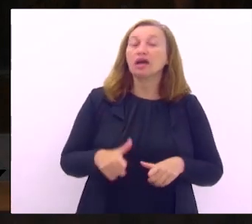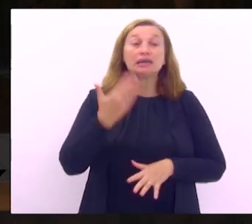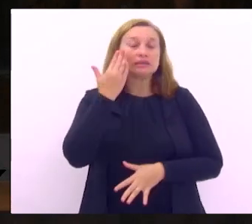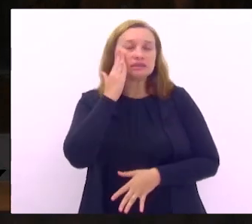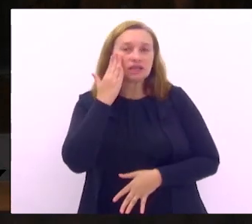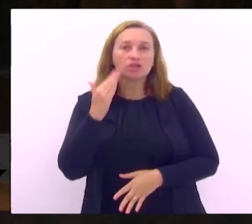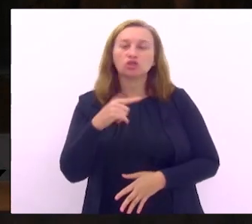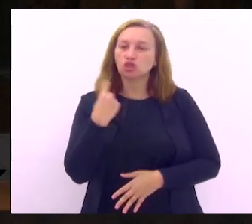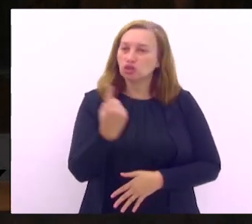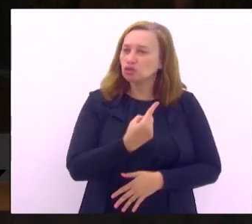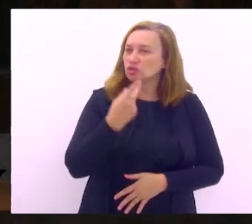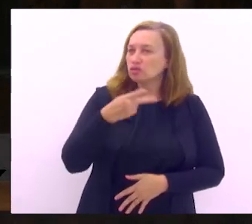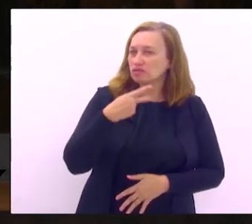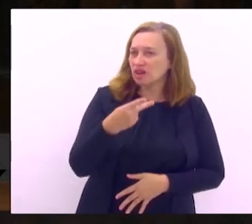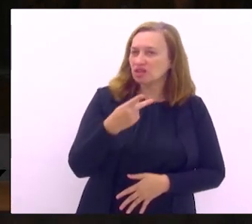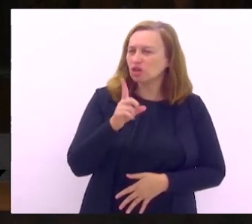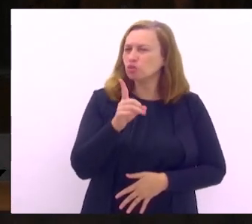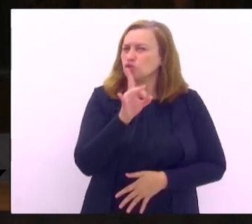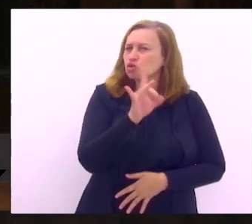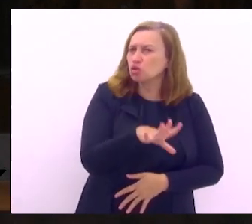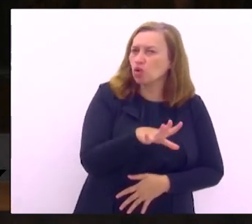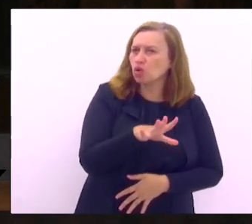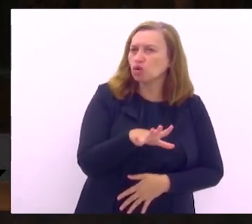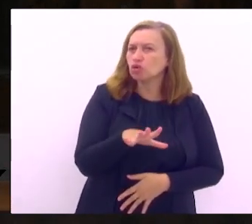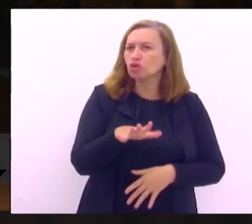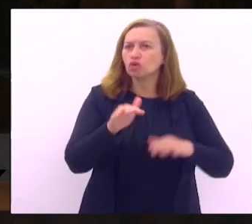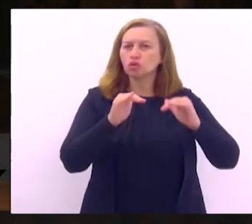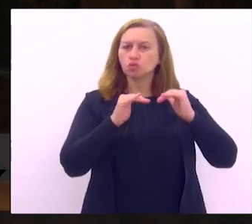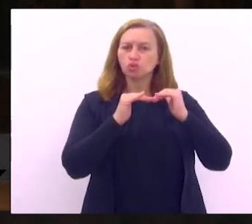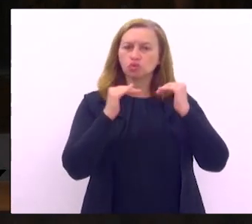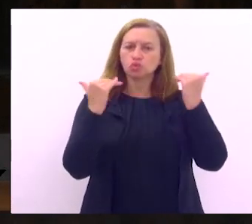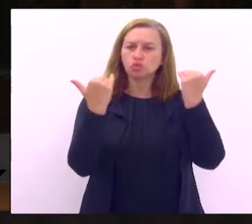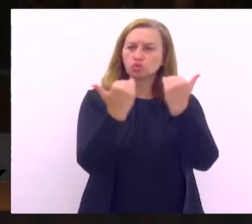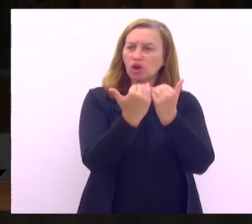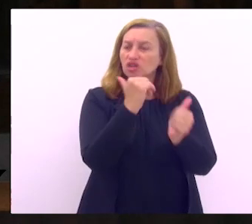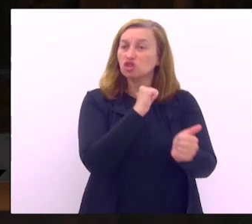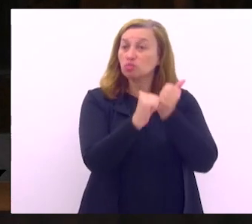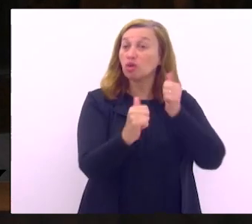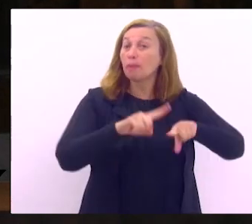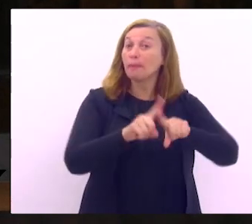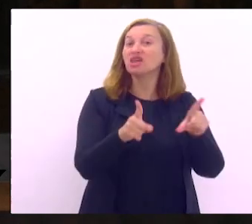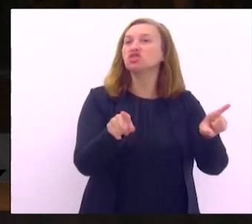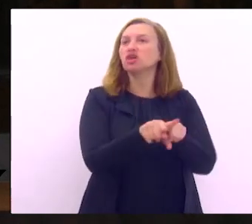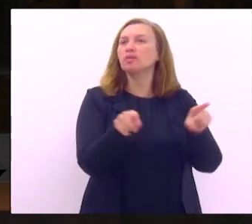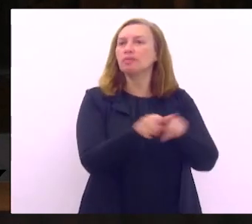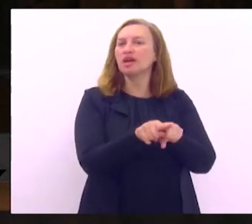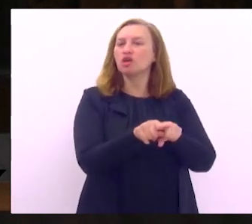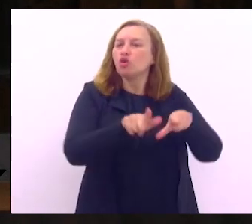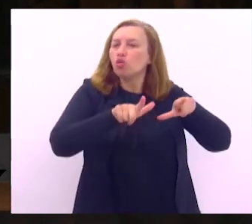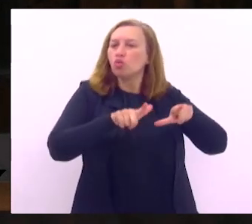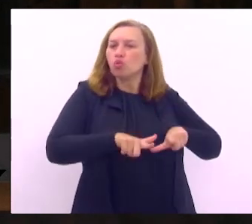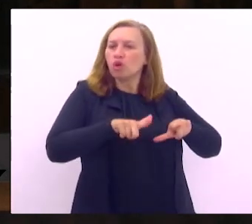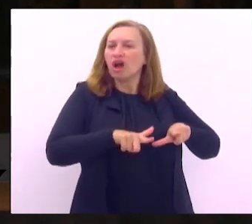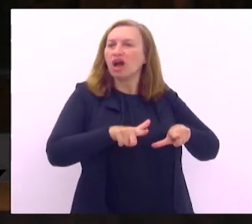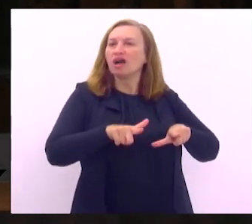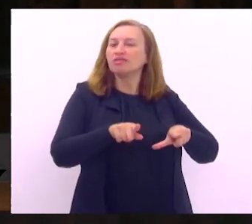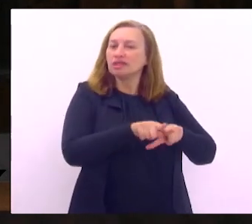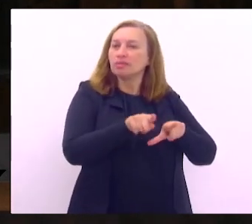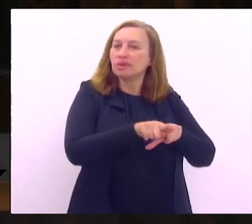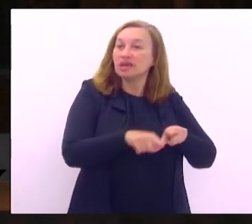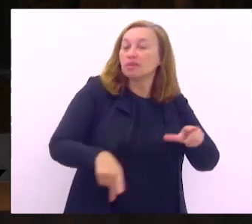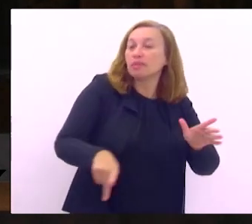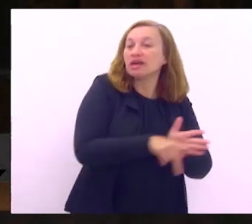que nós estamos falando de não só um equipamento esportivo, mas nós estamos falando de um equipamento também